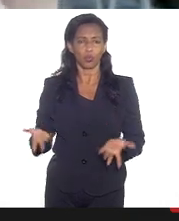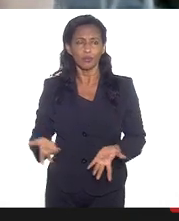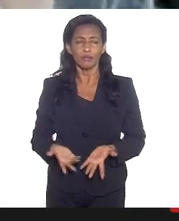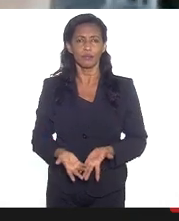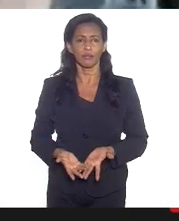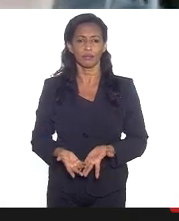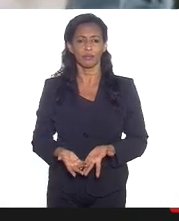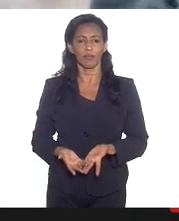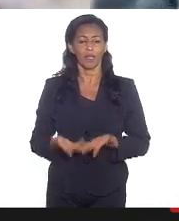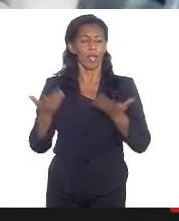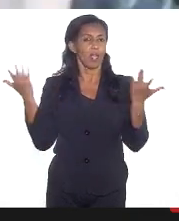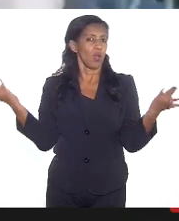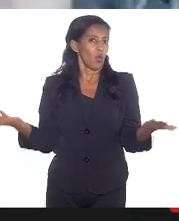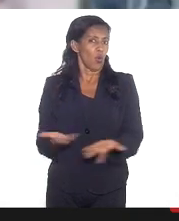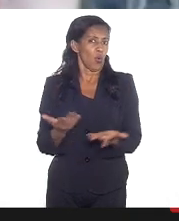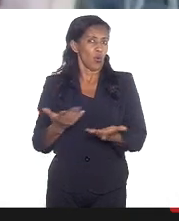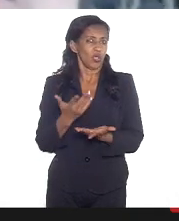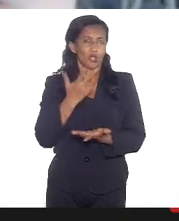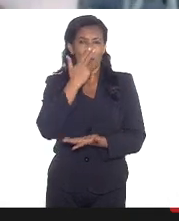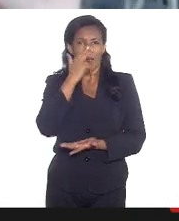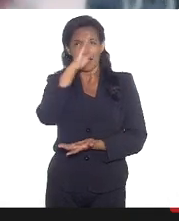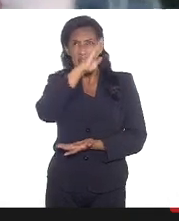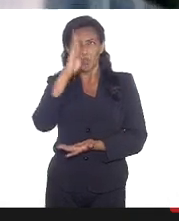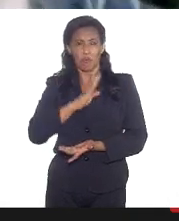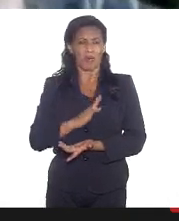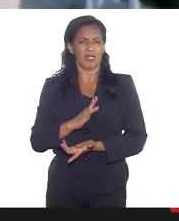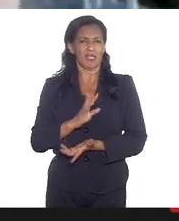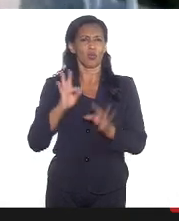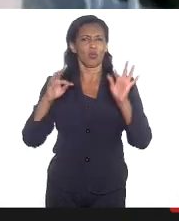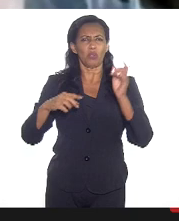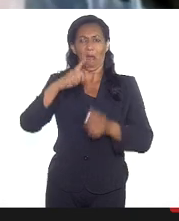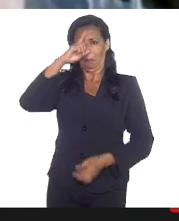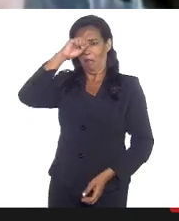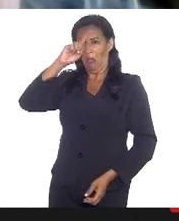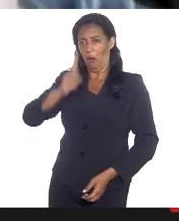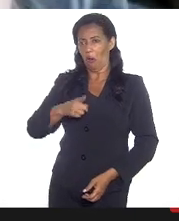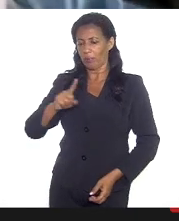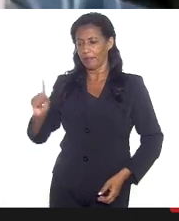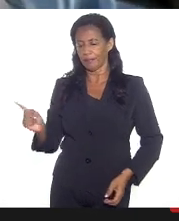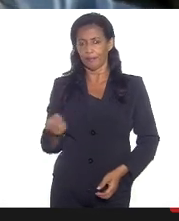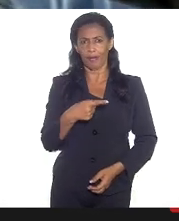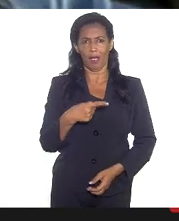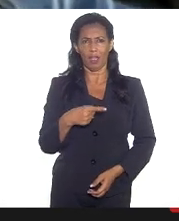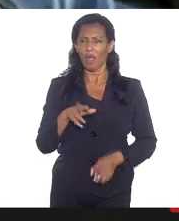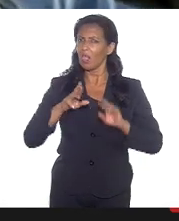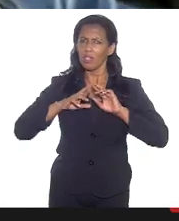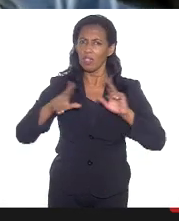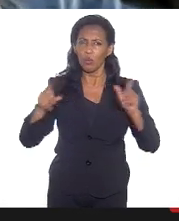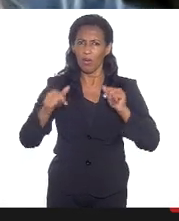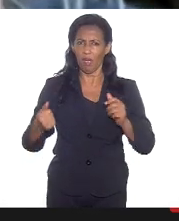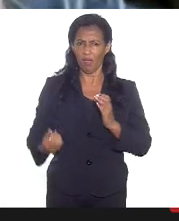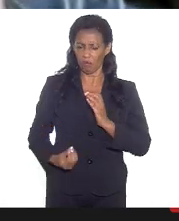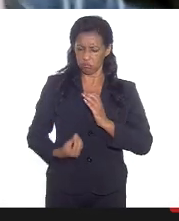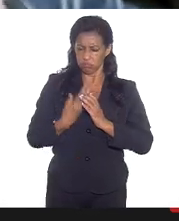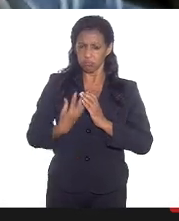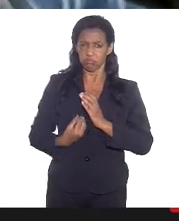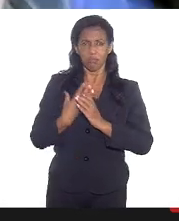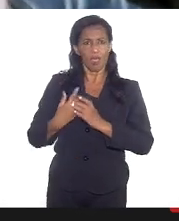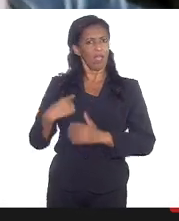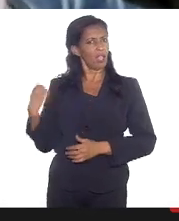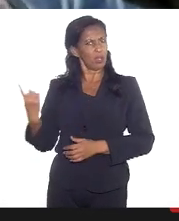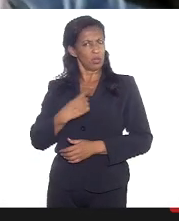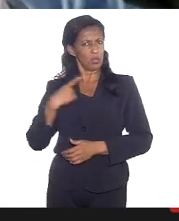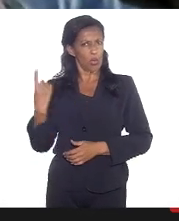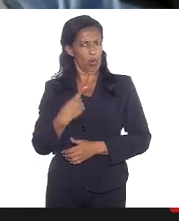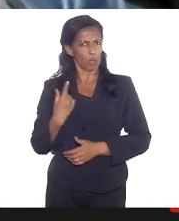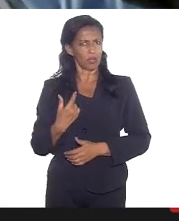no Brasil parece que tem que vir uma ordem. Faça. Não é assim, não. A iniciativa é nossa. E cada autoridade tem o seu